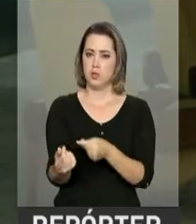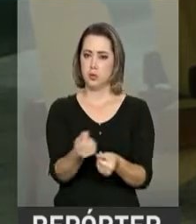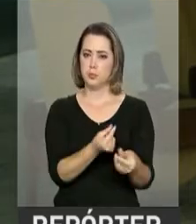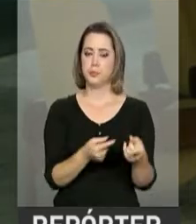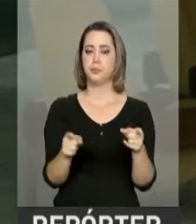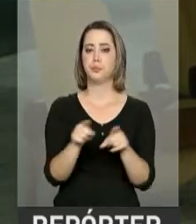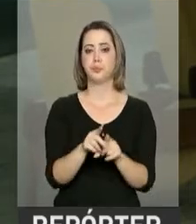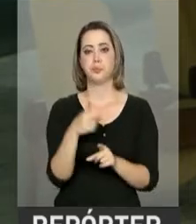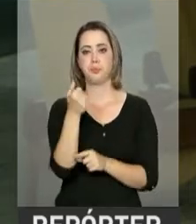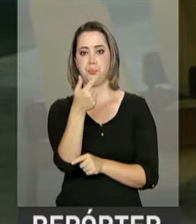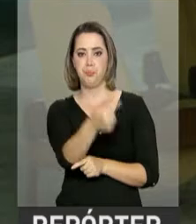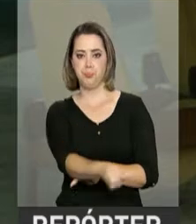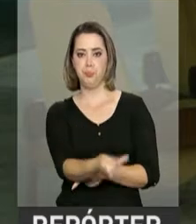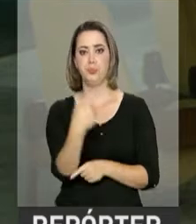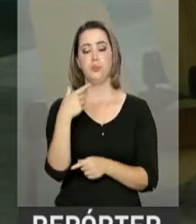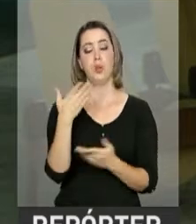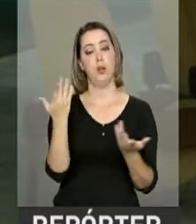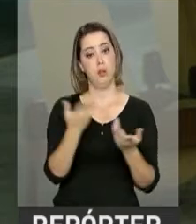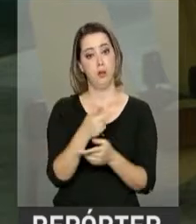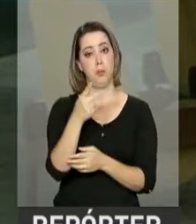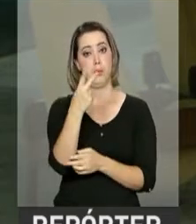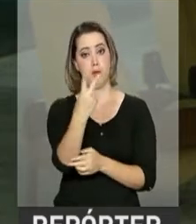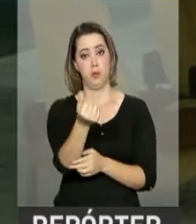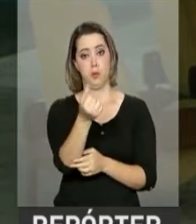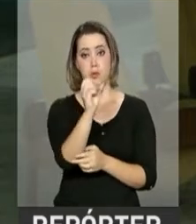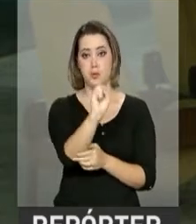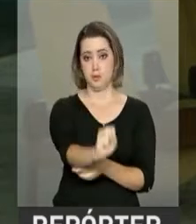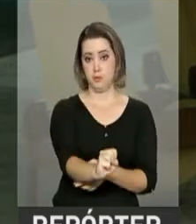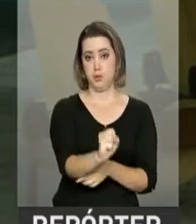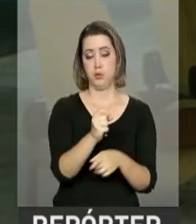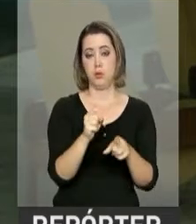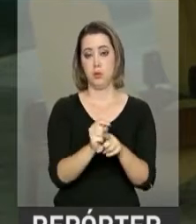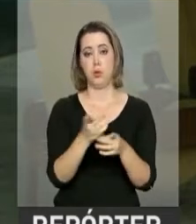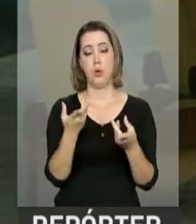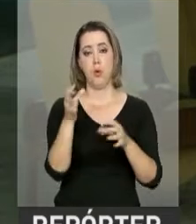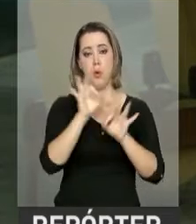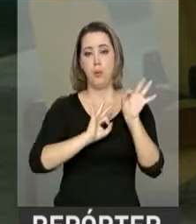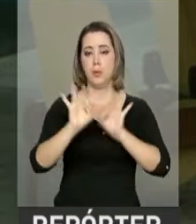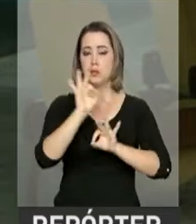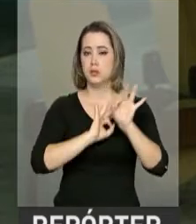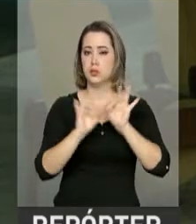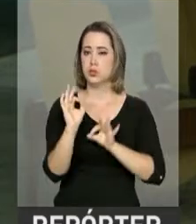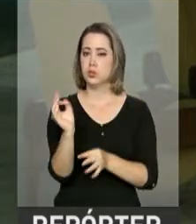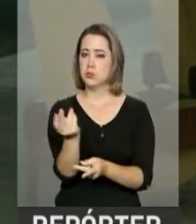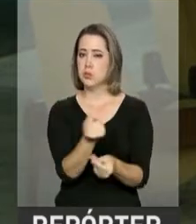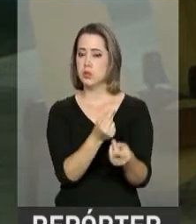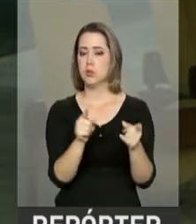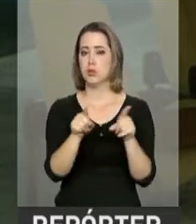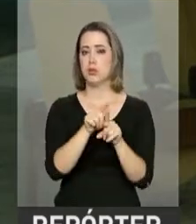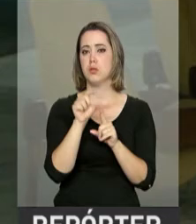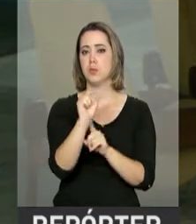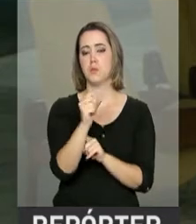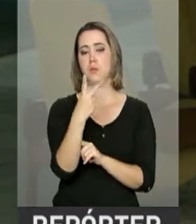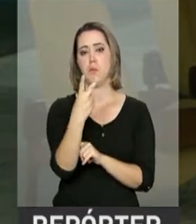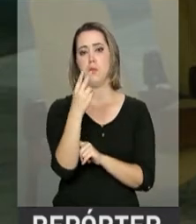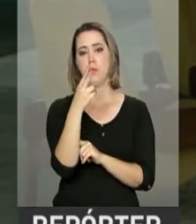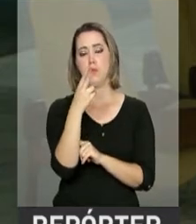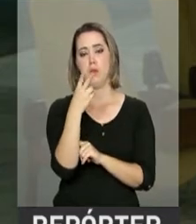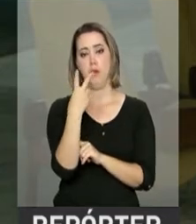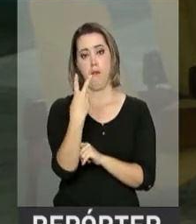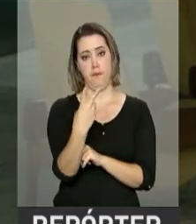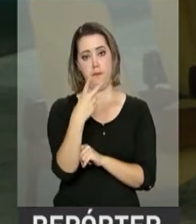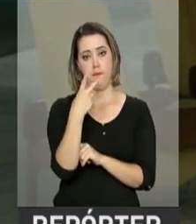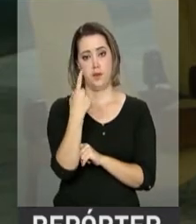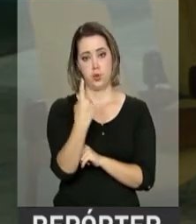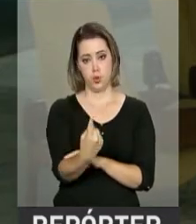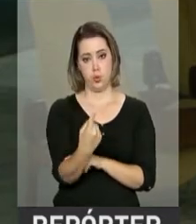2017 2018 o plano de desinvestimentos a petrobras gira em torno de 21 bilhões de